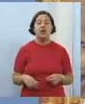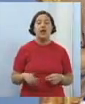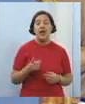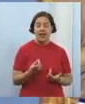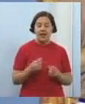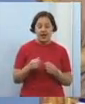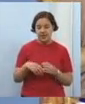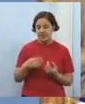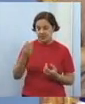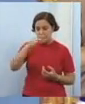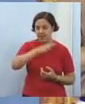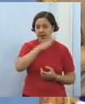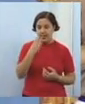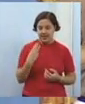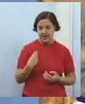gente.